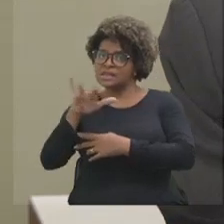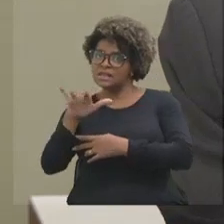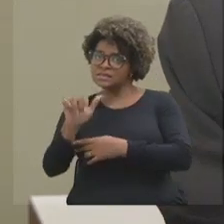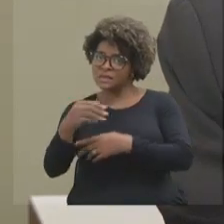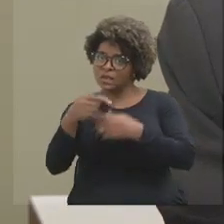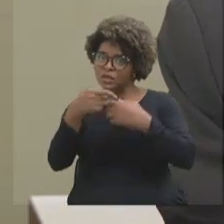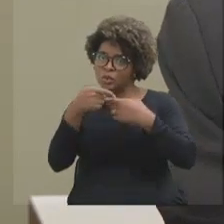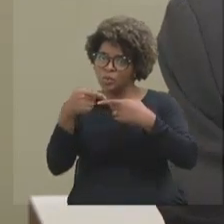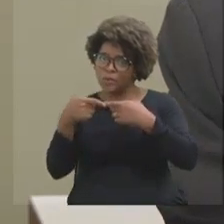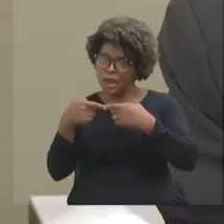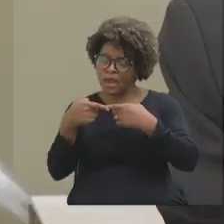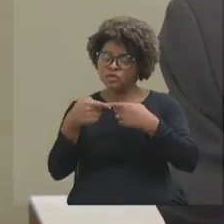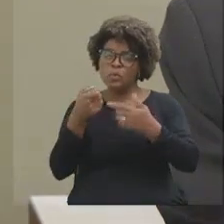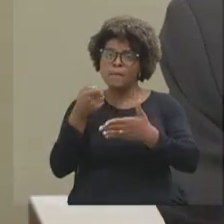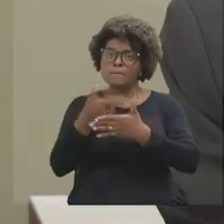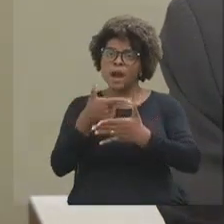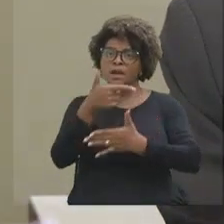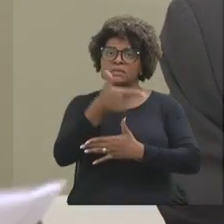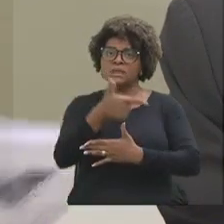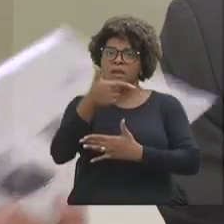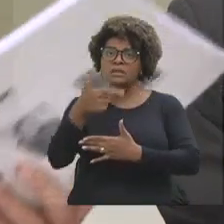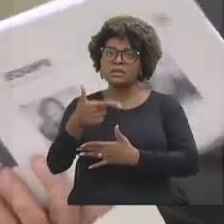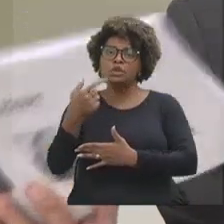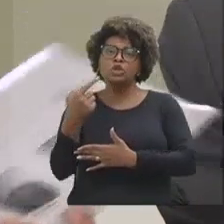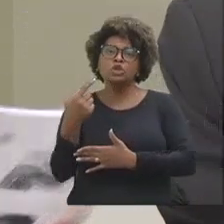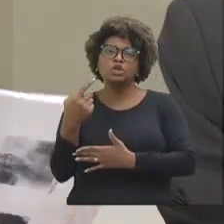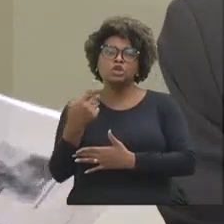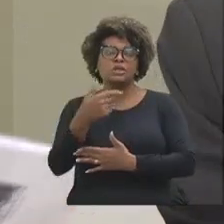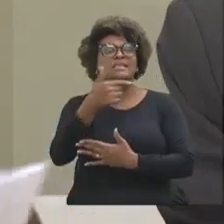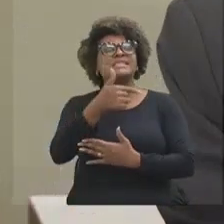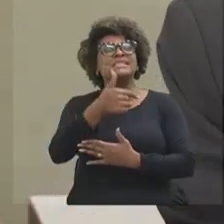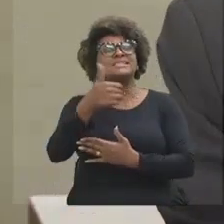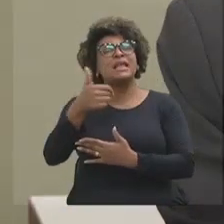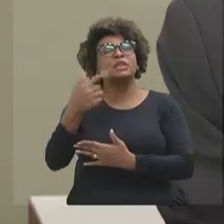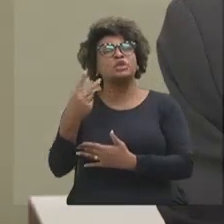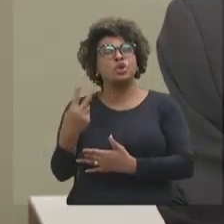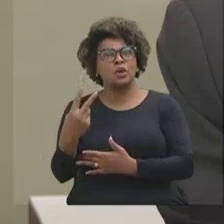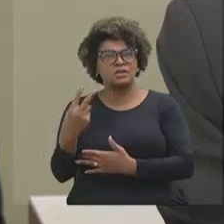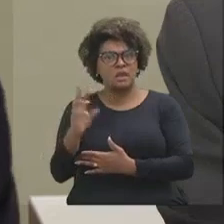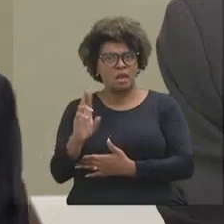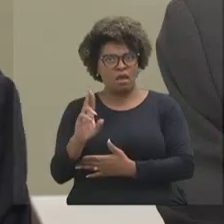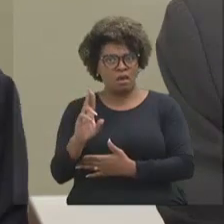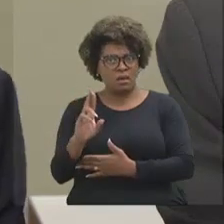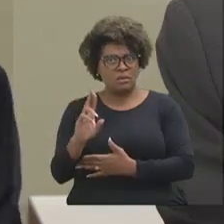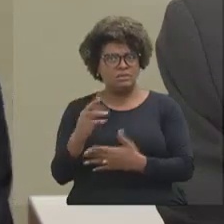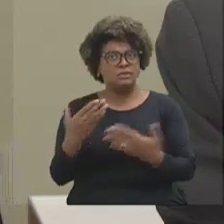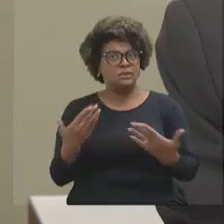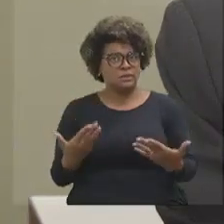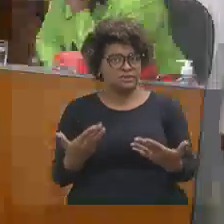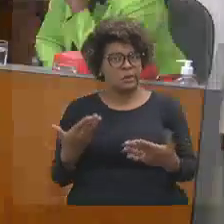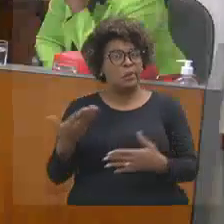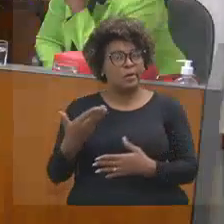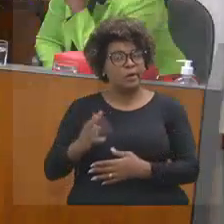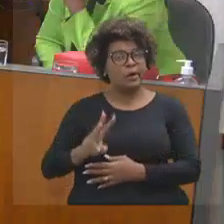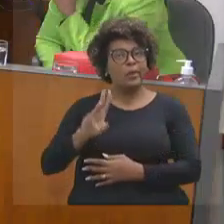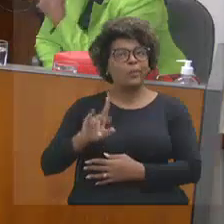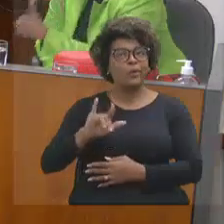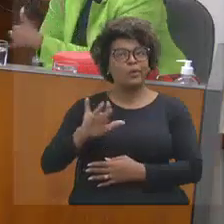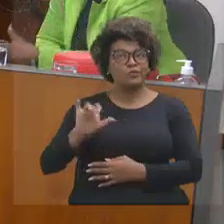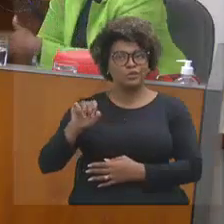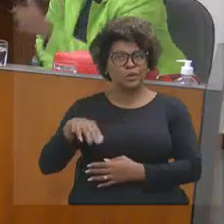então realmente é ficou praticamente inviável com a palavra Doutor Luiz Batista